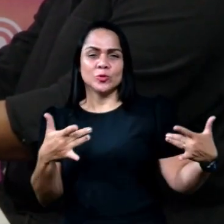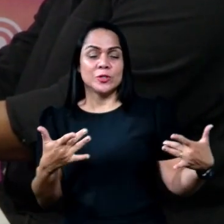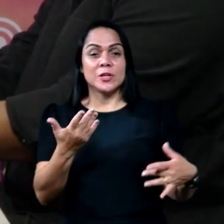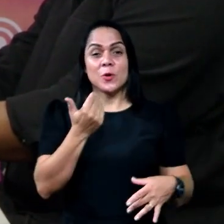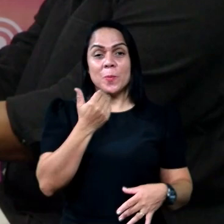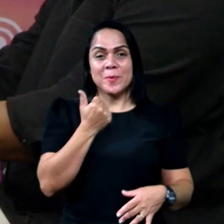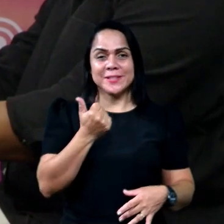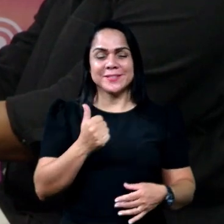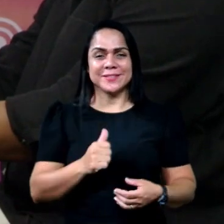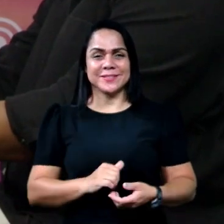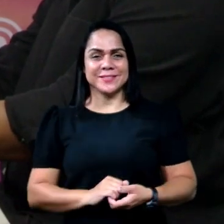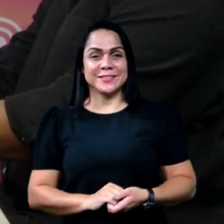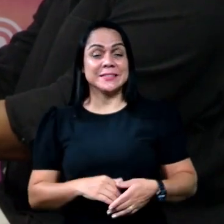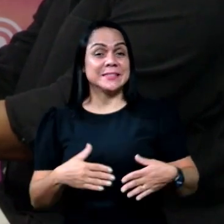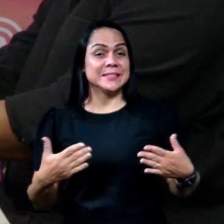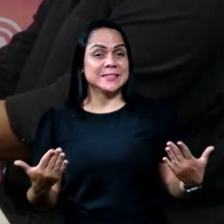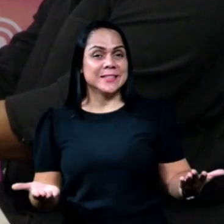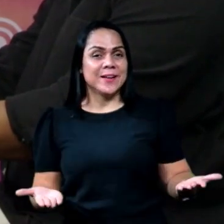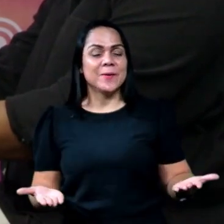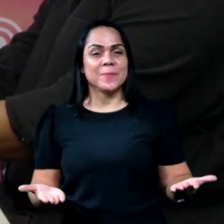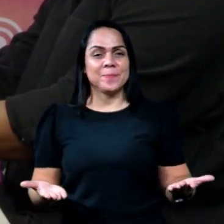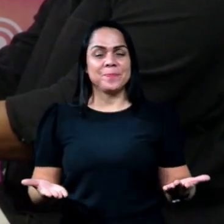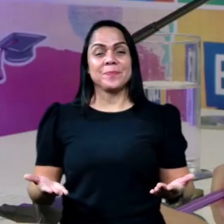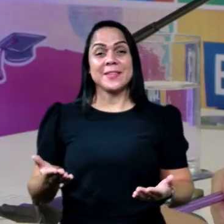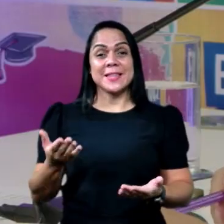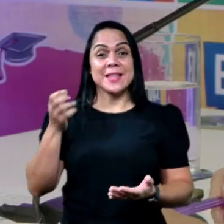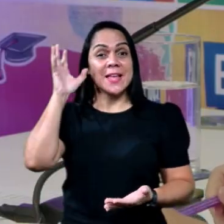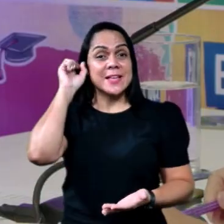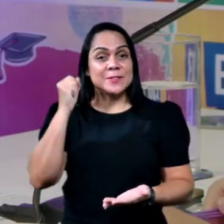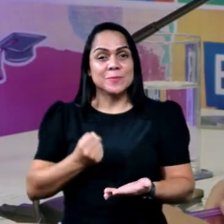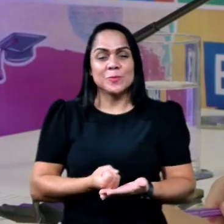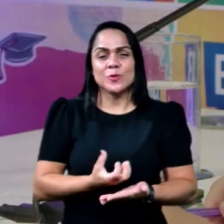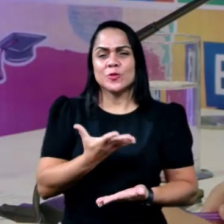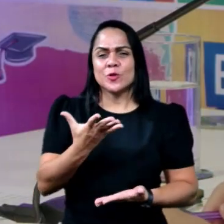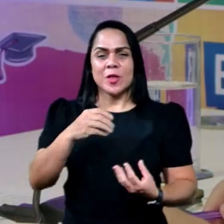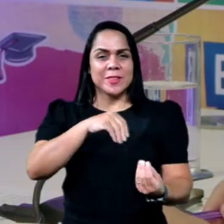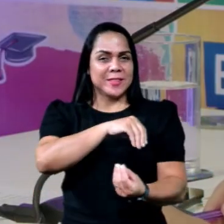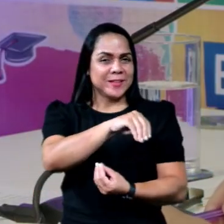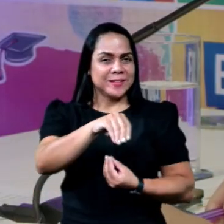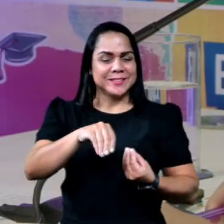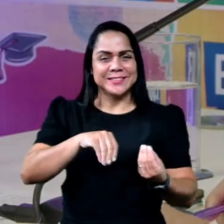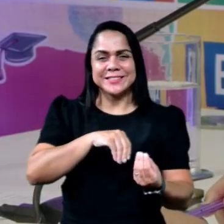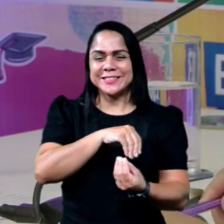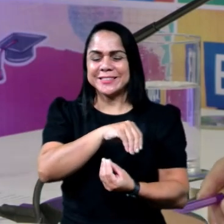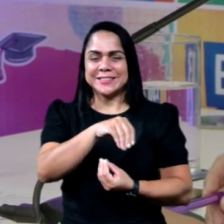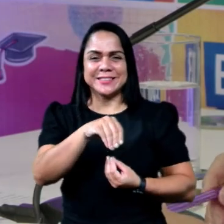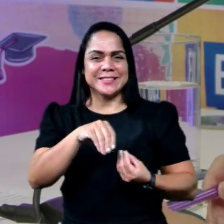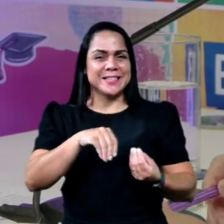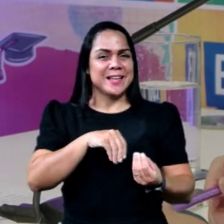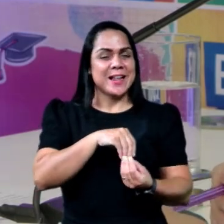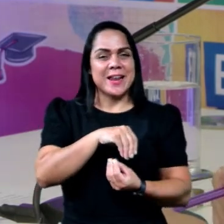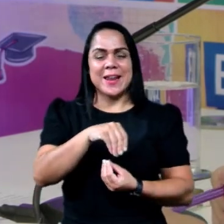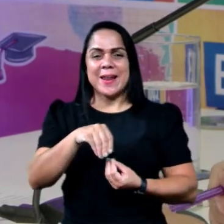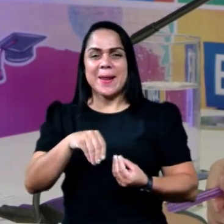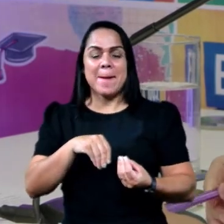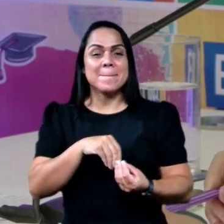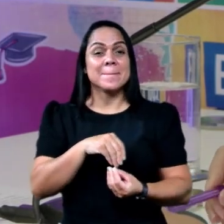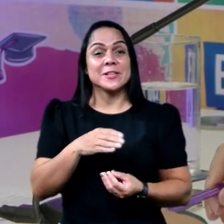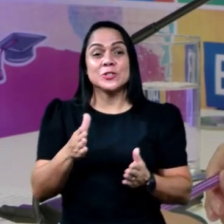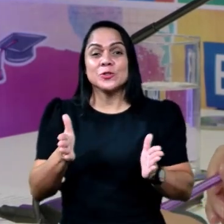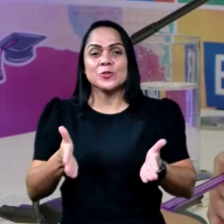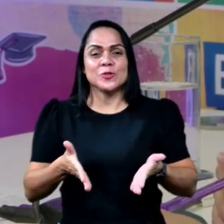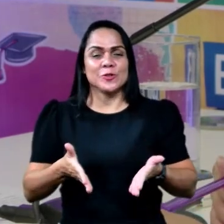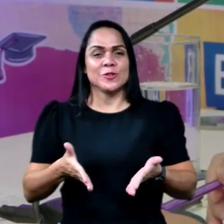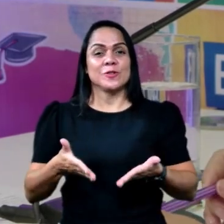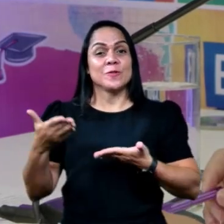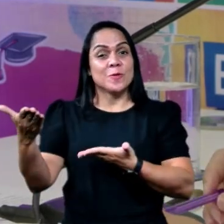comida. Então, nesse podcast, que é uma salada de frutas, uma salada mista de hoje, nós